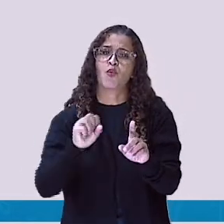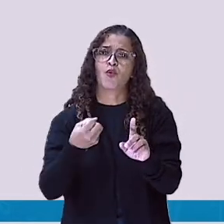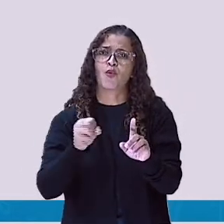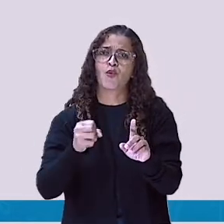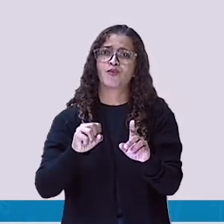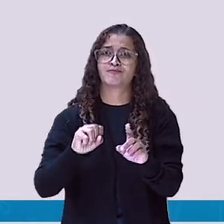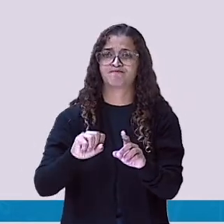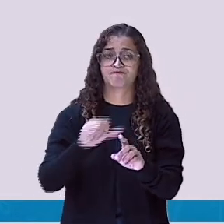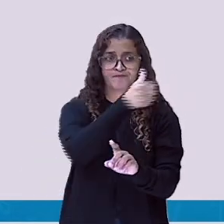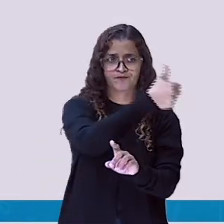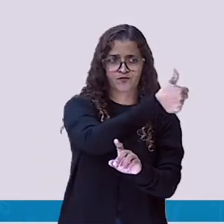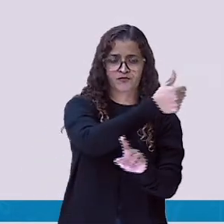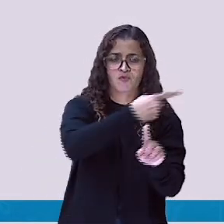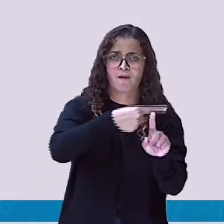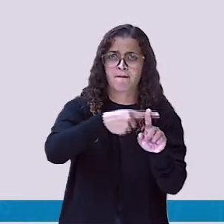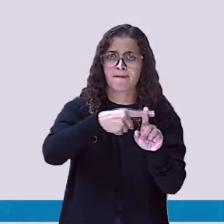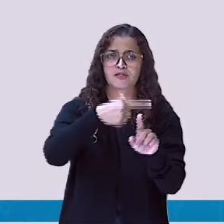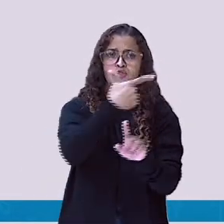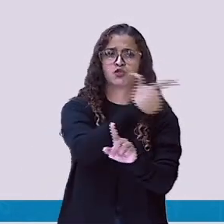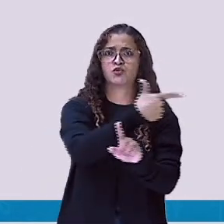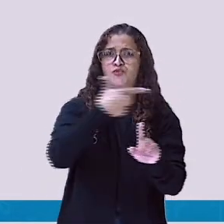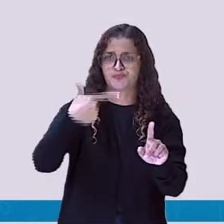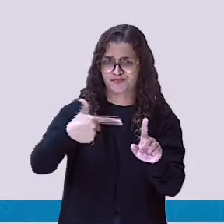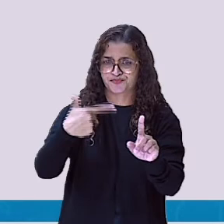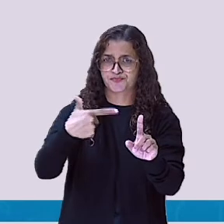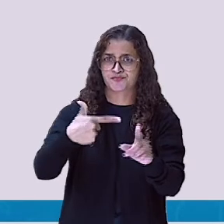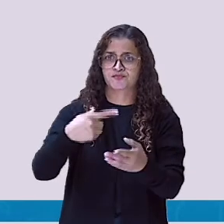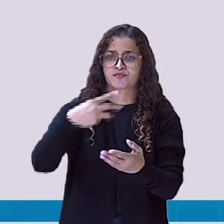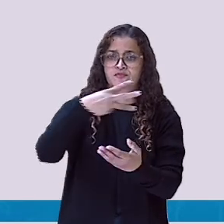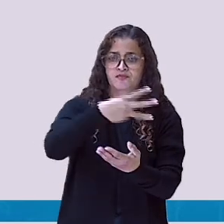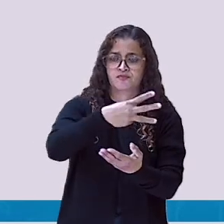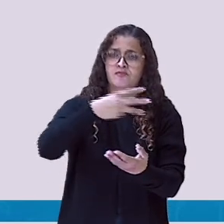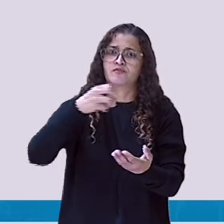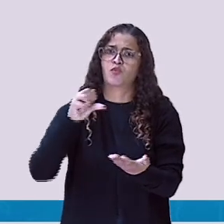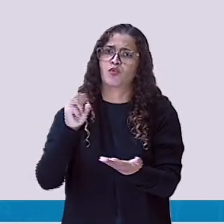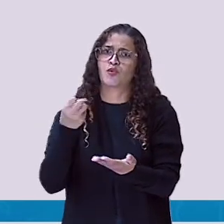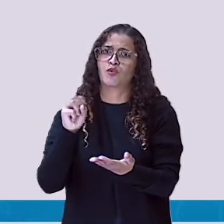3. Então, aqui, ó, a nossa resposta, 38.